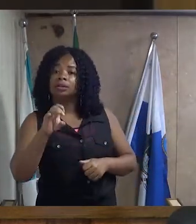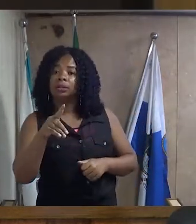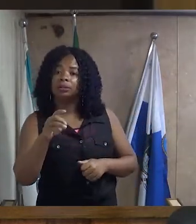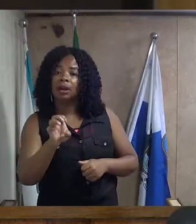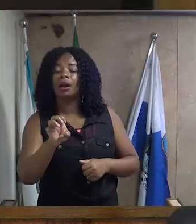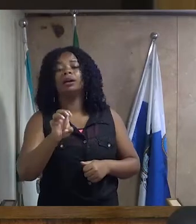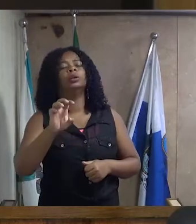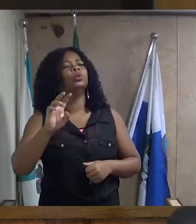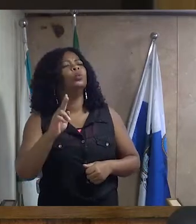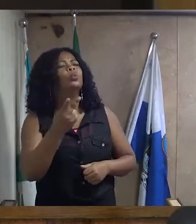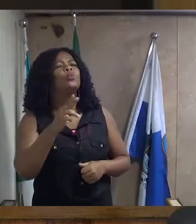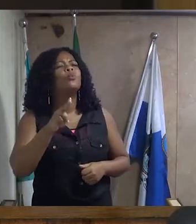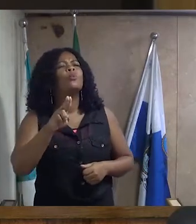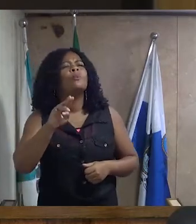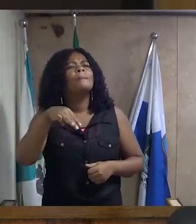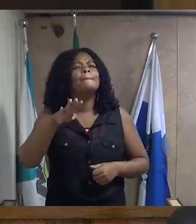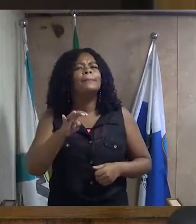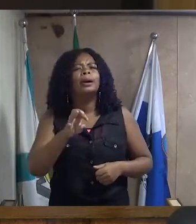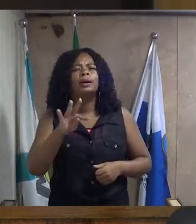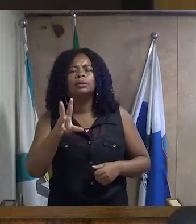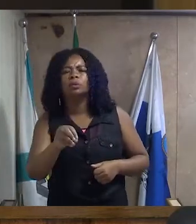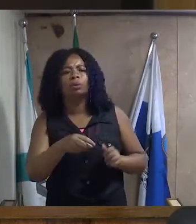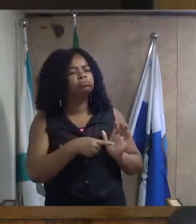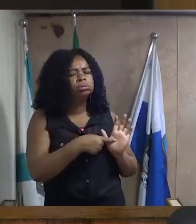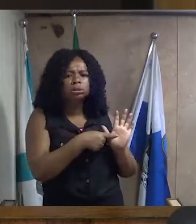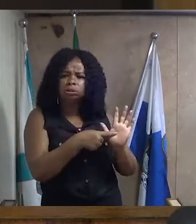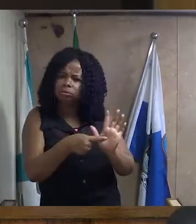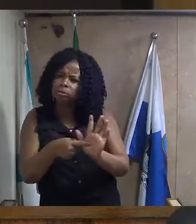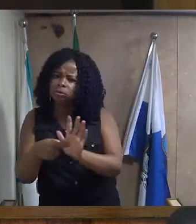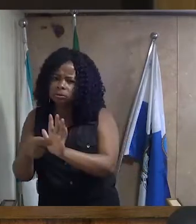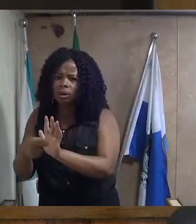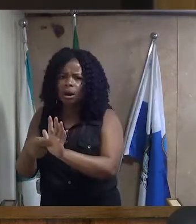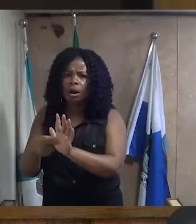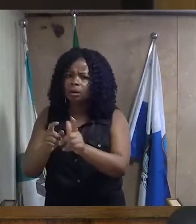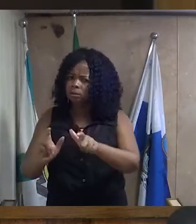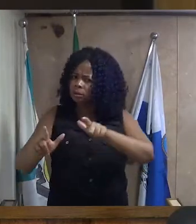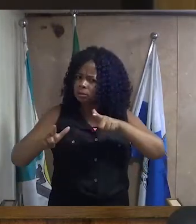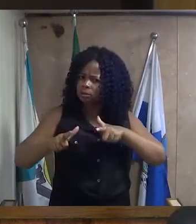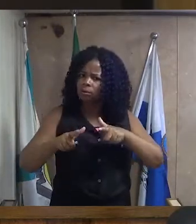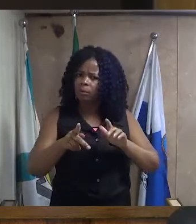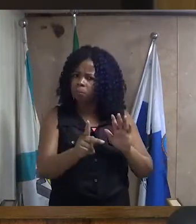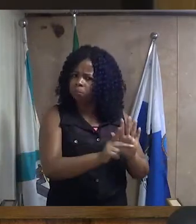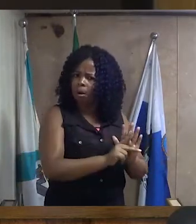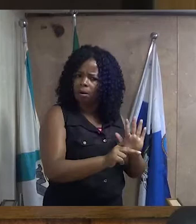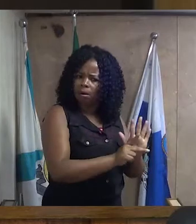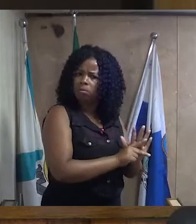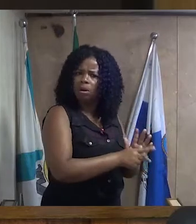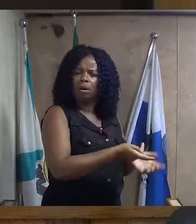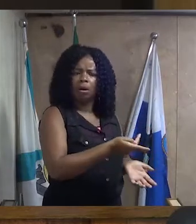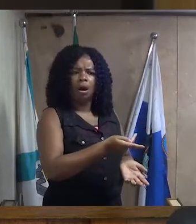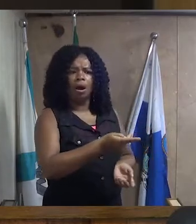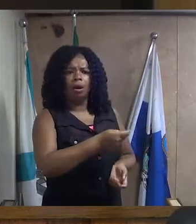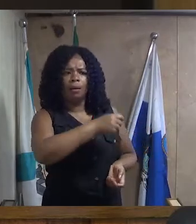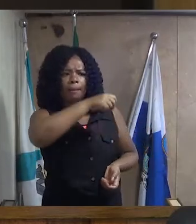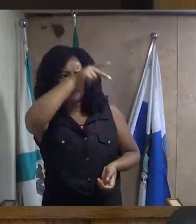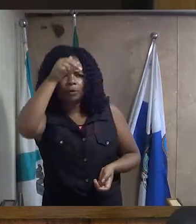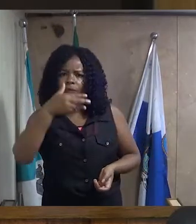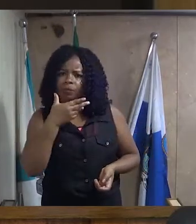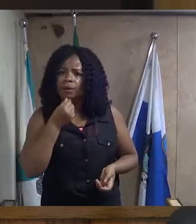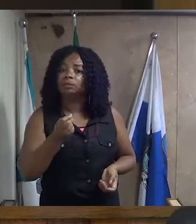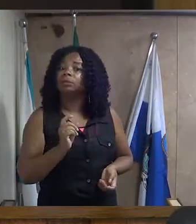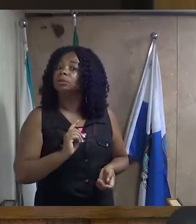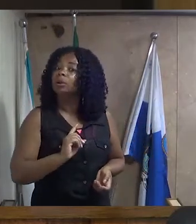Caxias, mostrou para ele a iniciativa do próprio prefeito, que não é da sua competência, não é uma rubrica dele, não